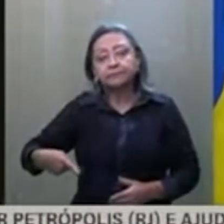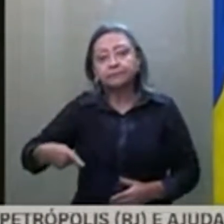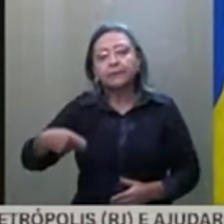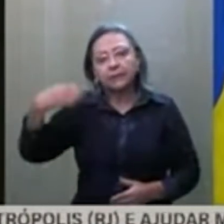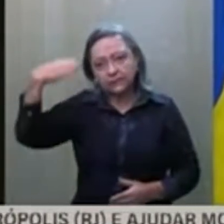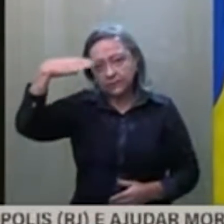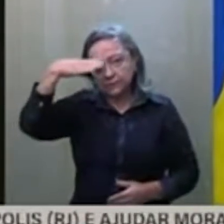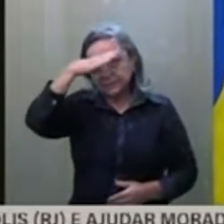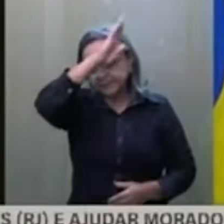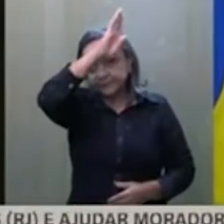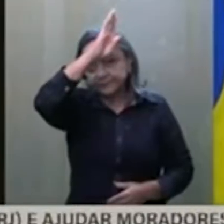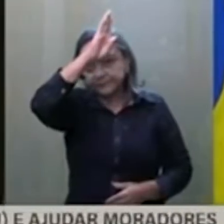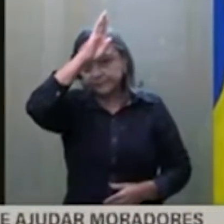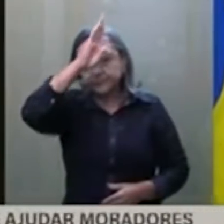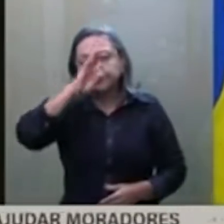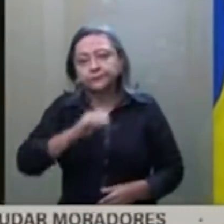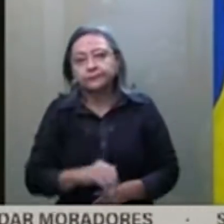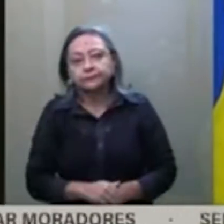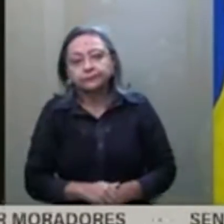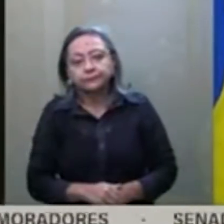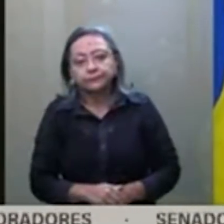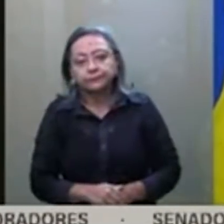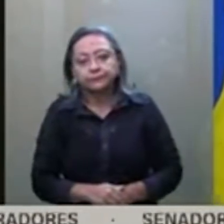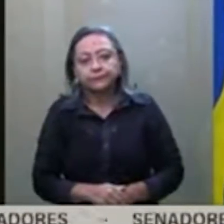Jair Messias bolsonaro